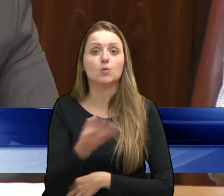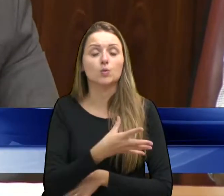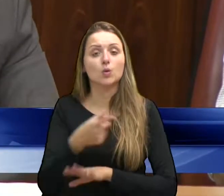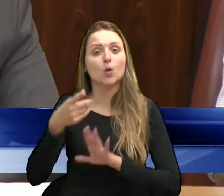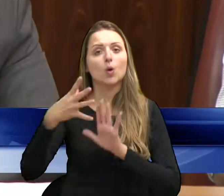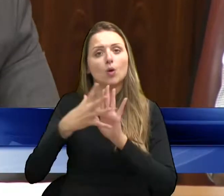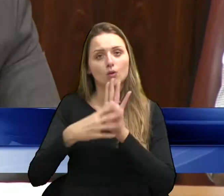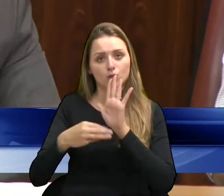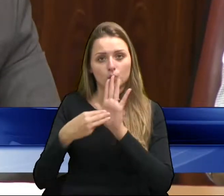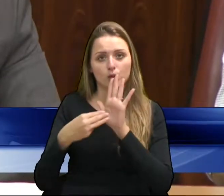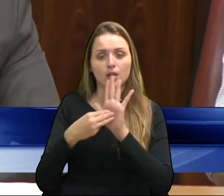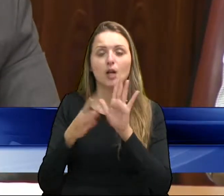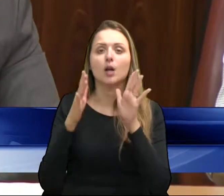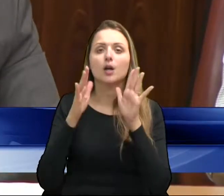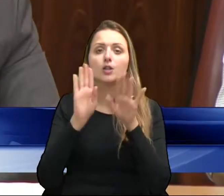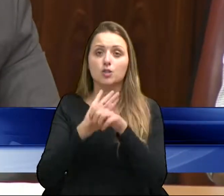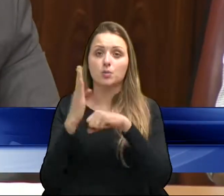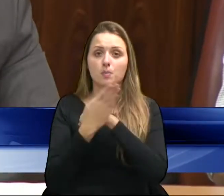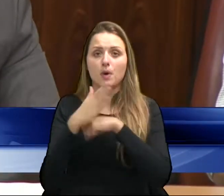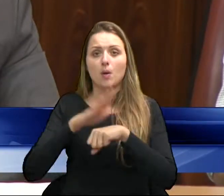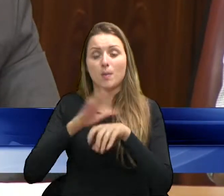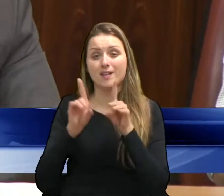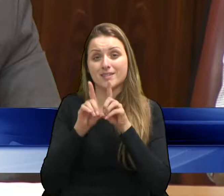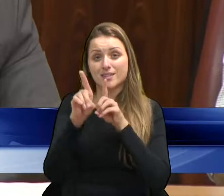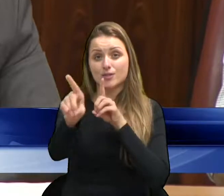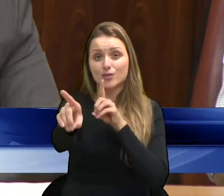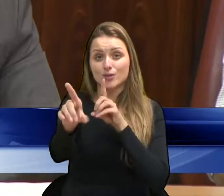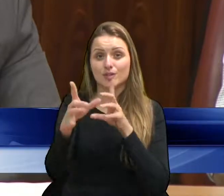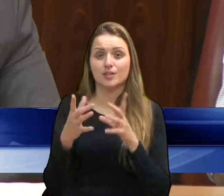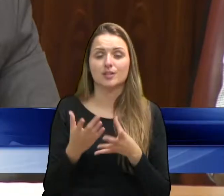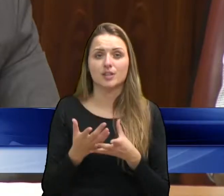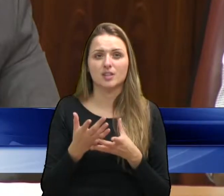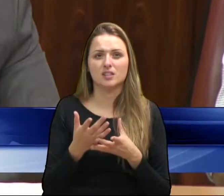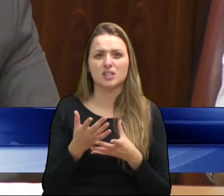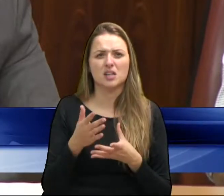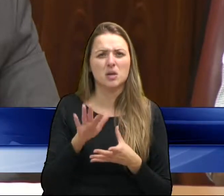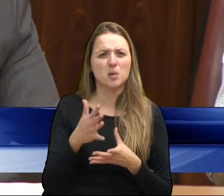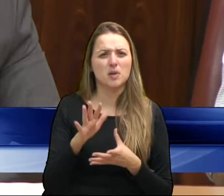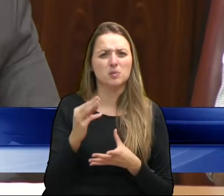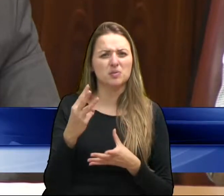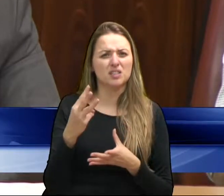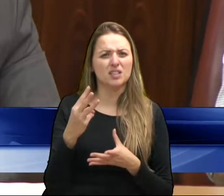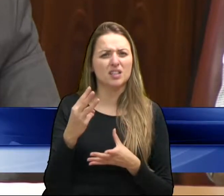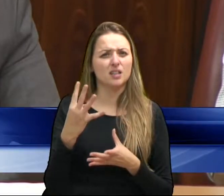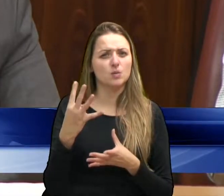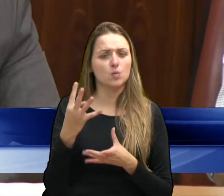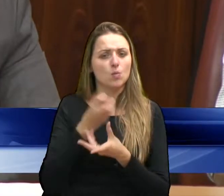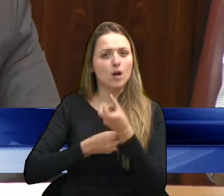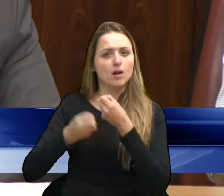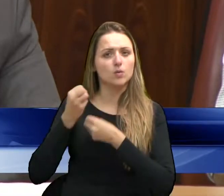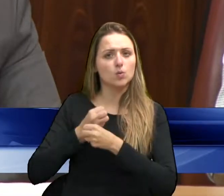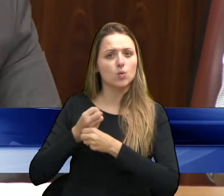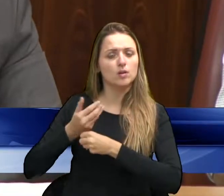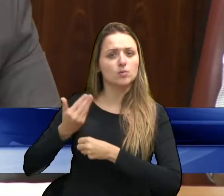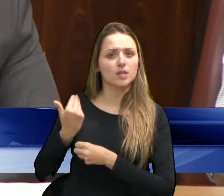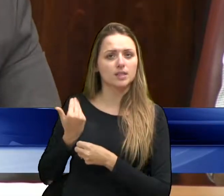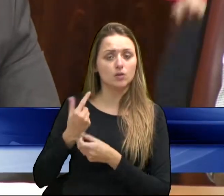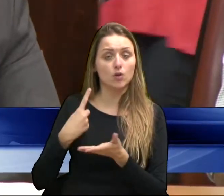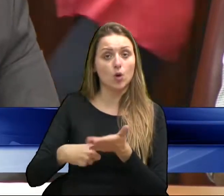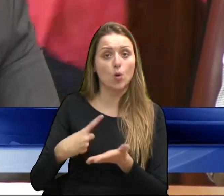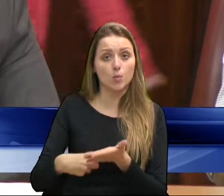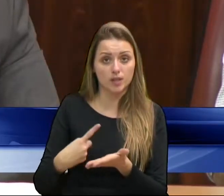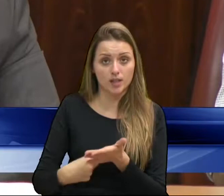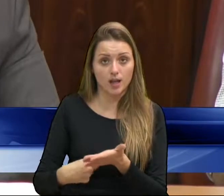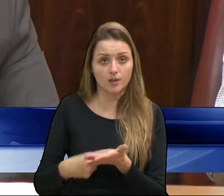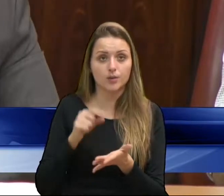envolvendo bairros mais distantes, que foi há pouco mais de 3 ou 4 anos concluído o certame, foi utilizado